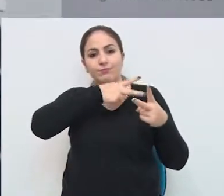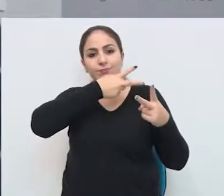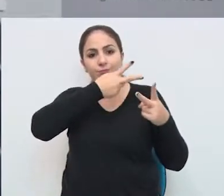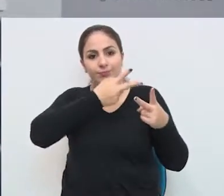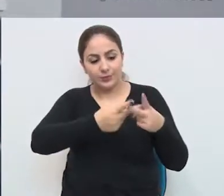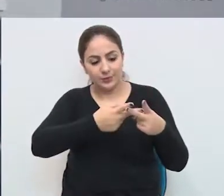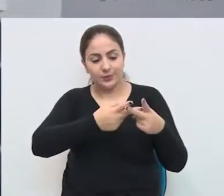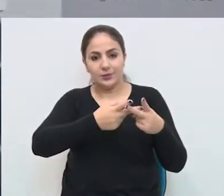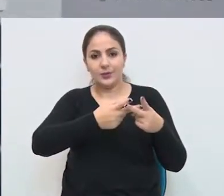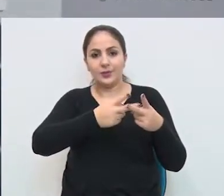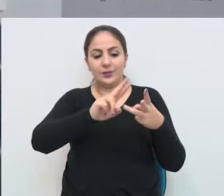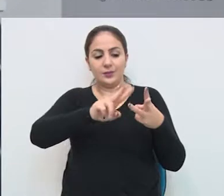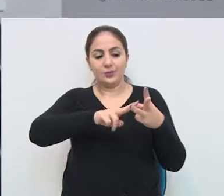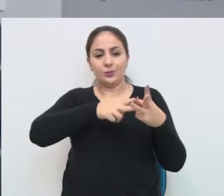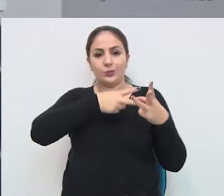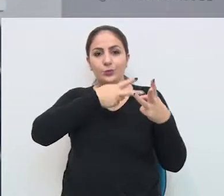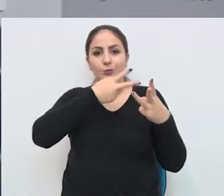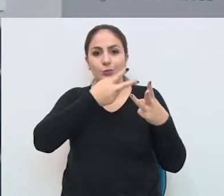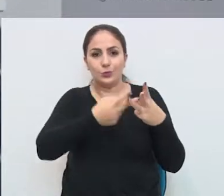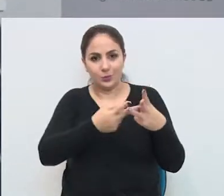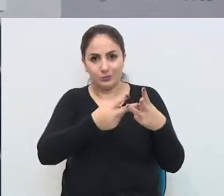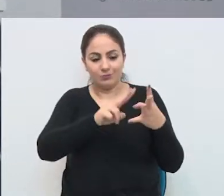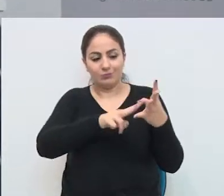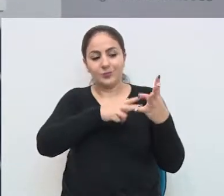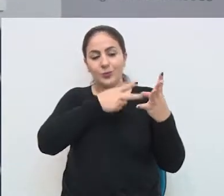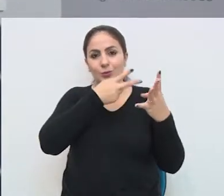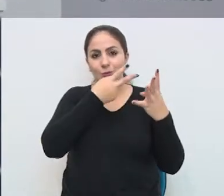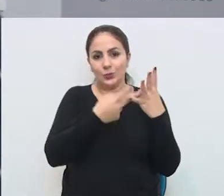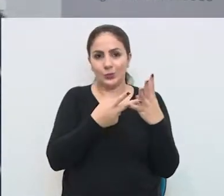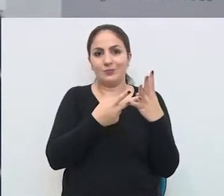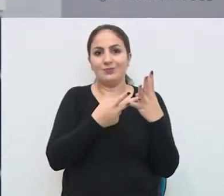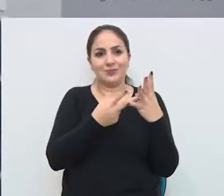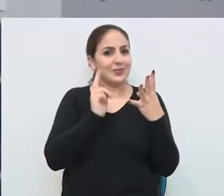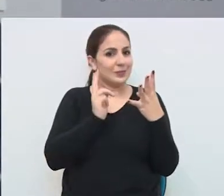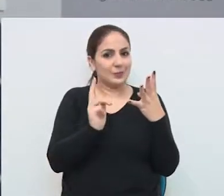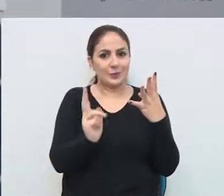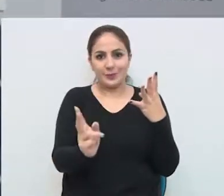terceira, dobramos na quarta. Ou seja,